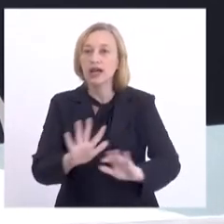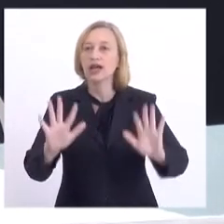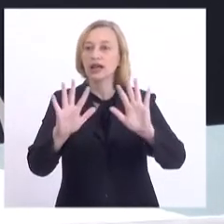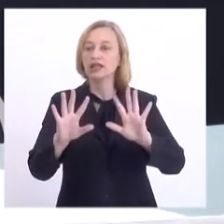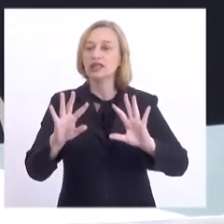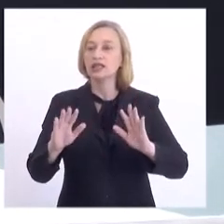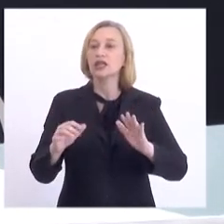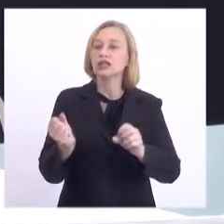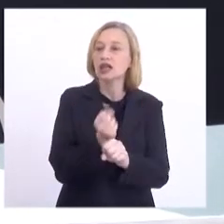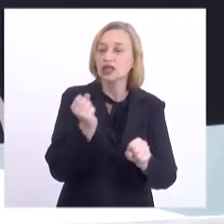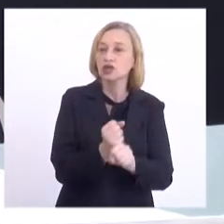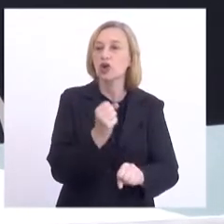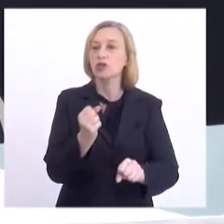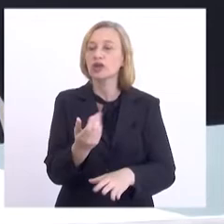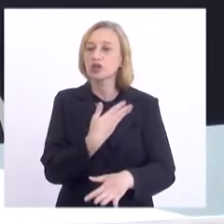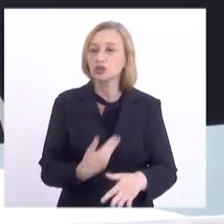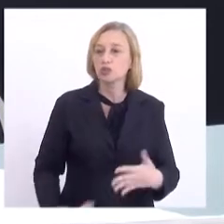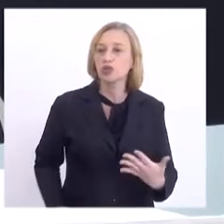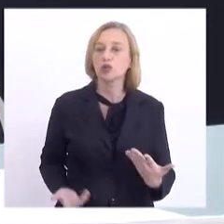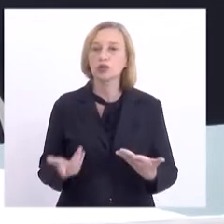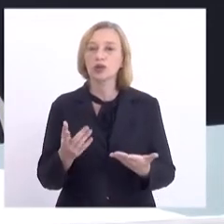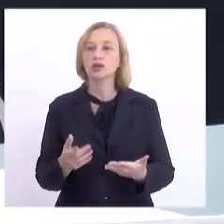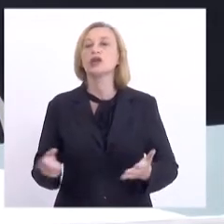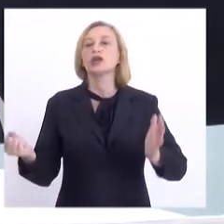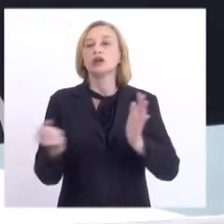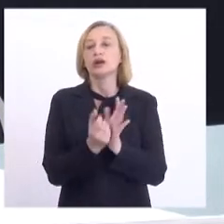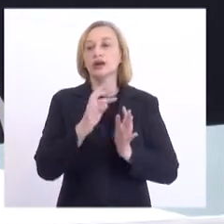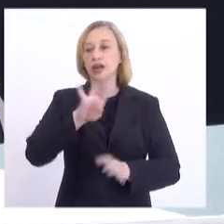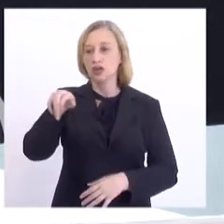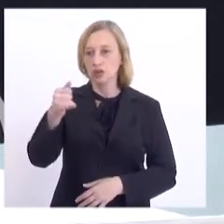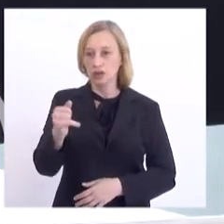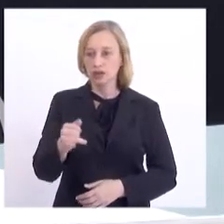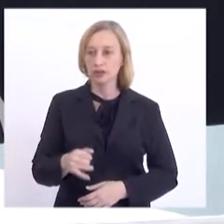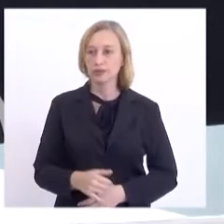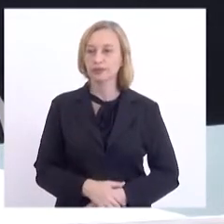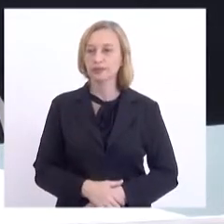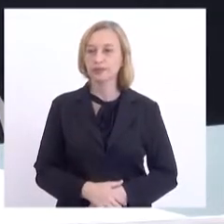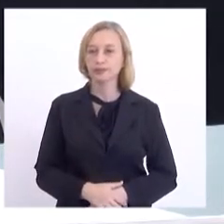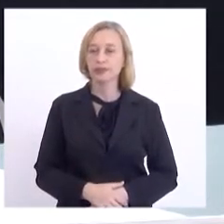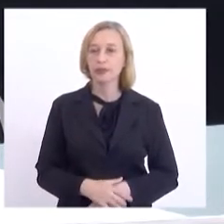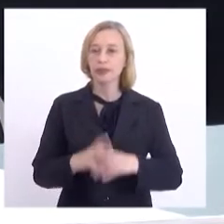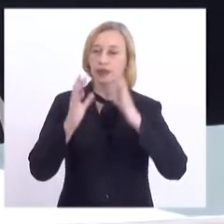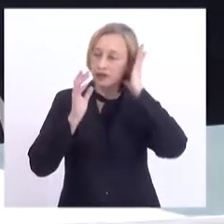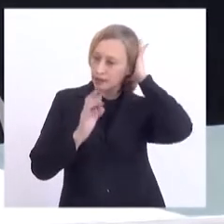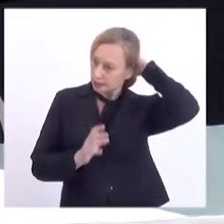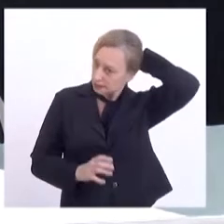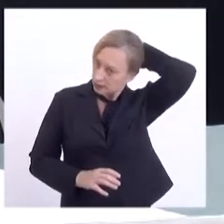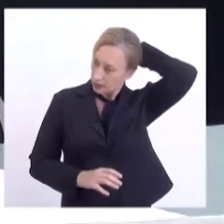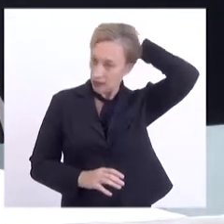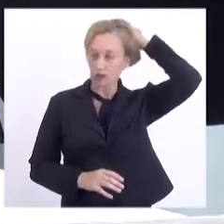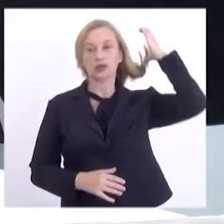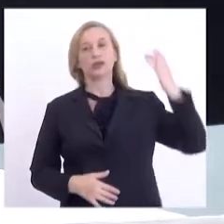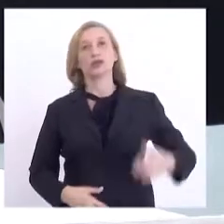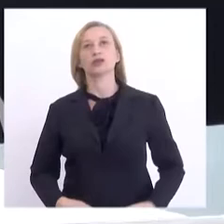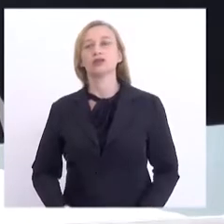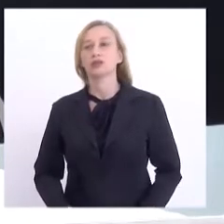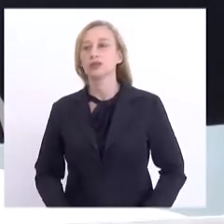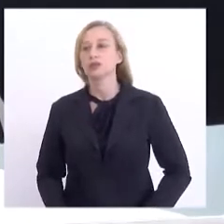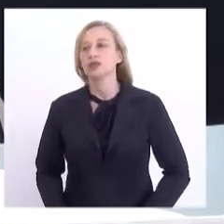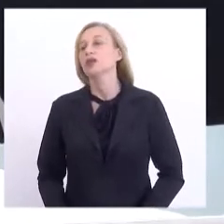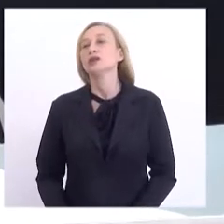das obras públicas constante do pacto RJ né é o